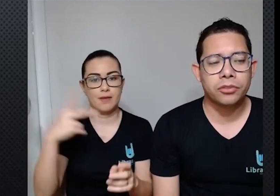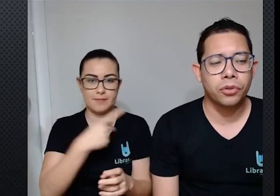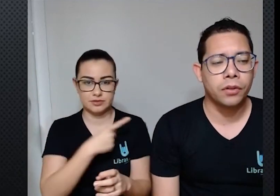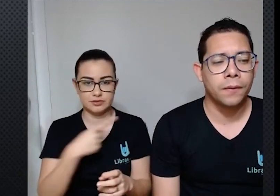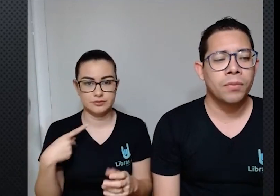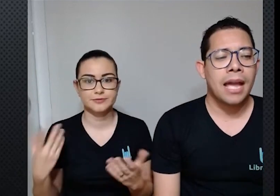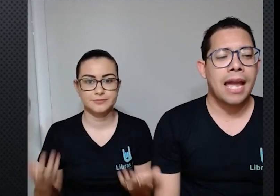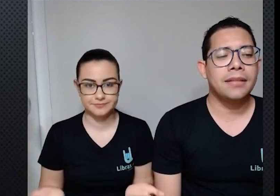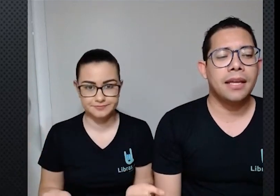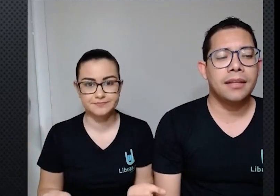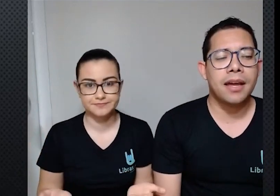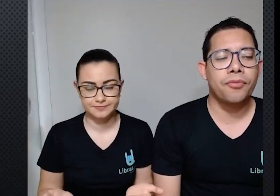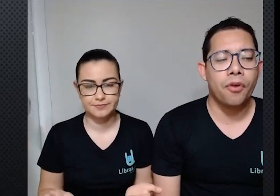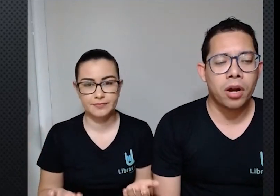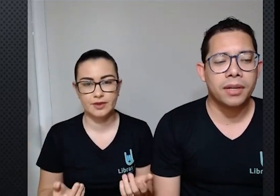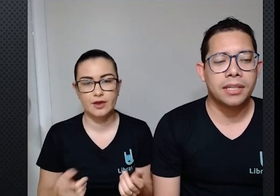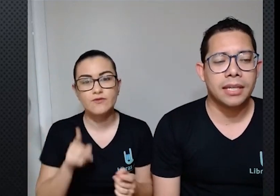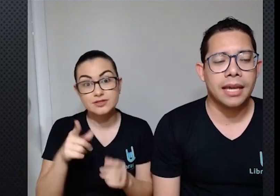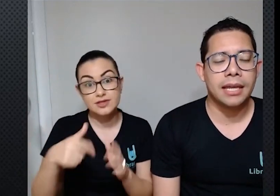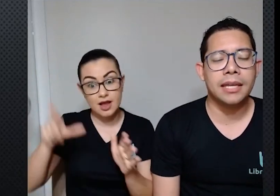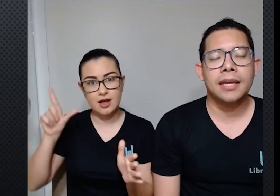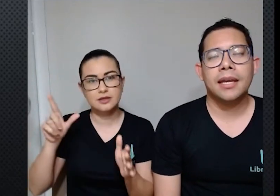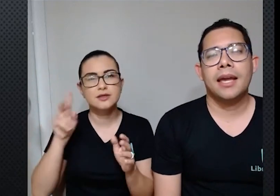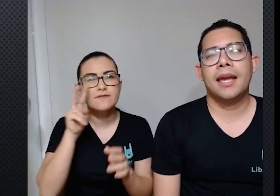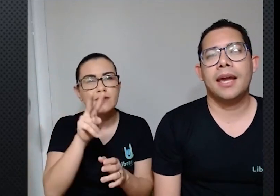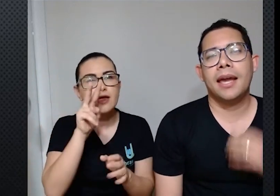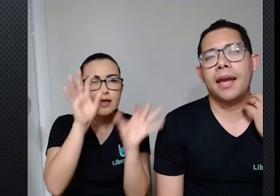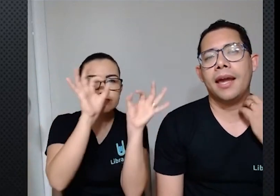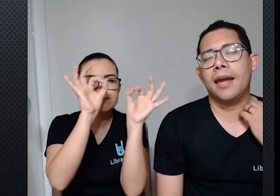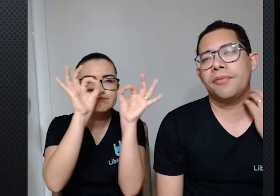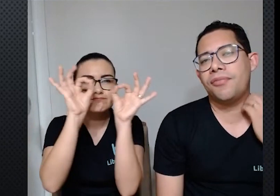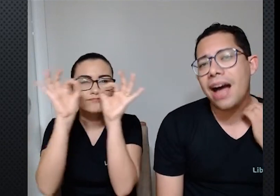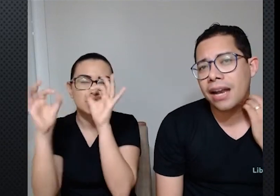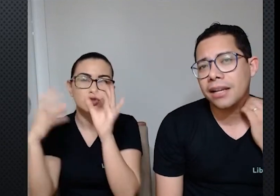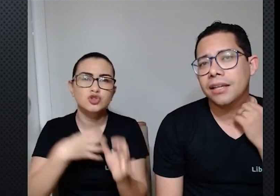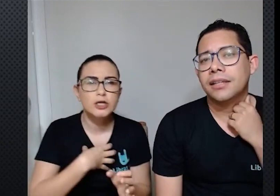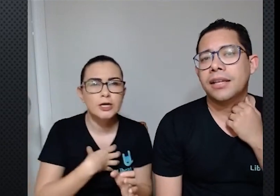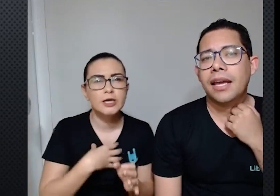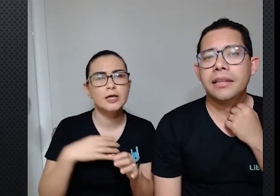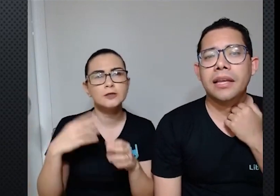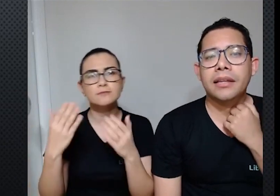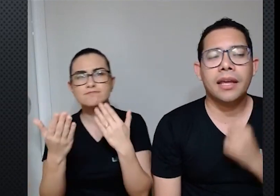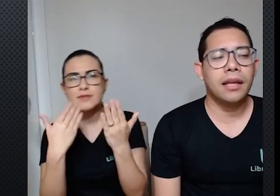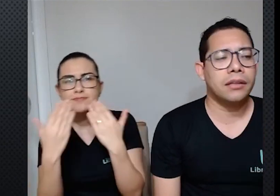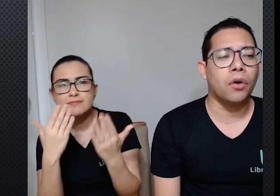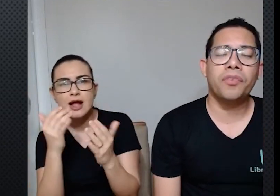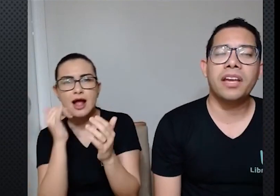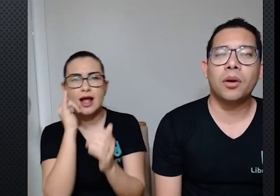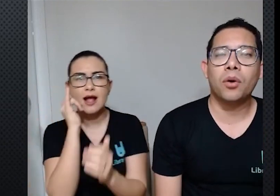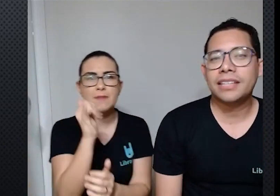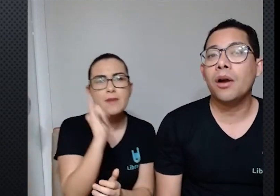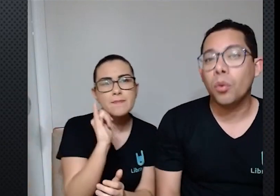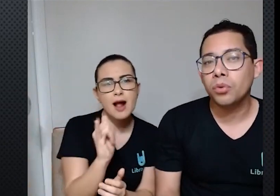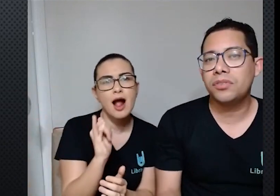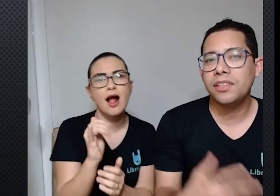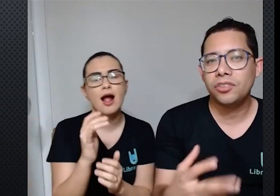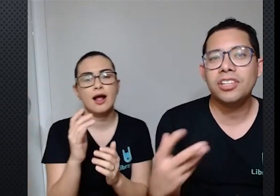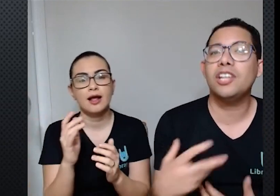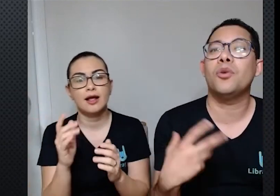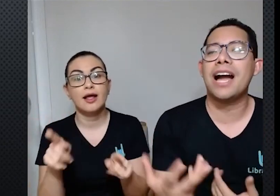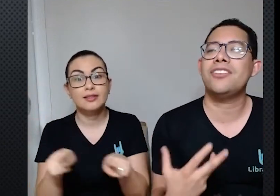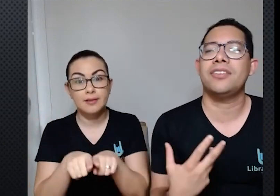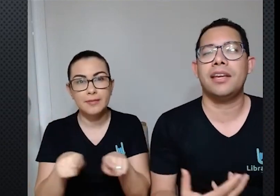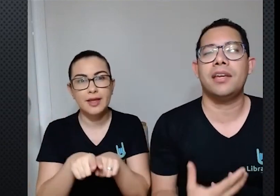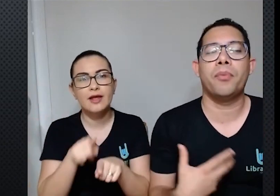do pastor, a entender a forma que ele fala, né? Entender talvez até alguns vícios